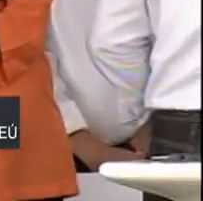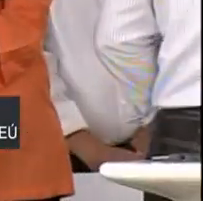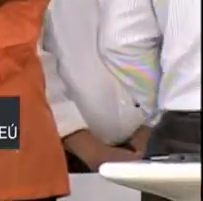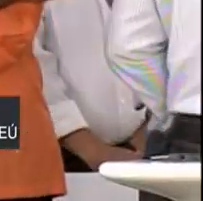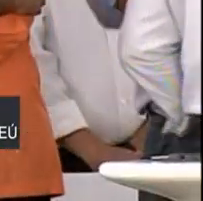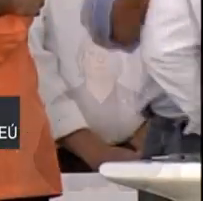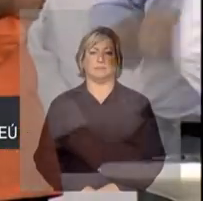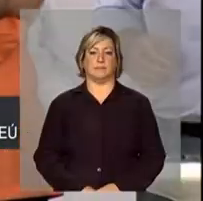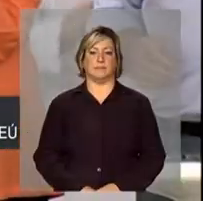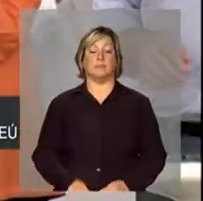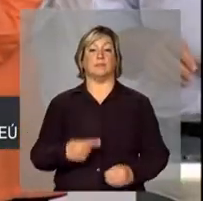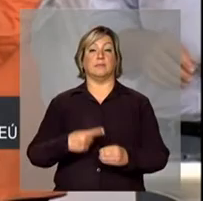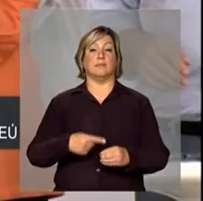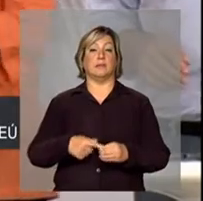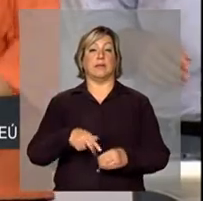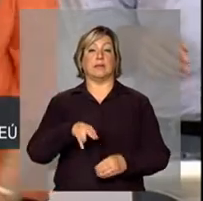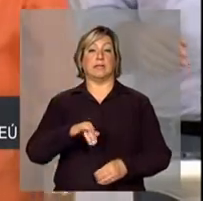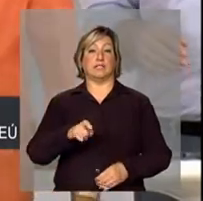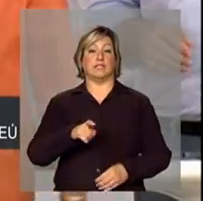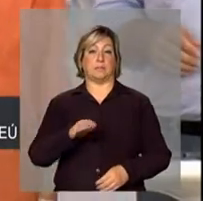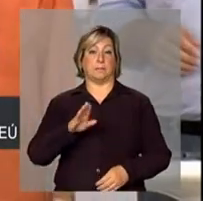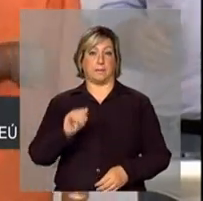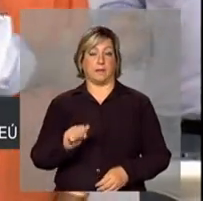De Quixaba, Zé Pretinho.